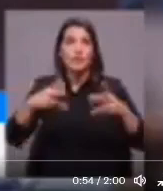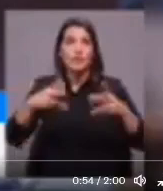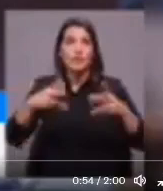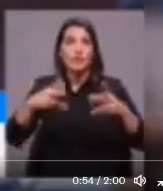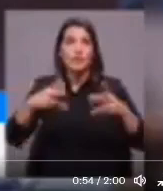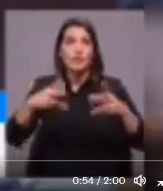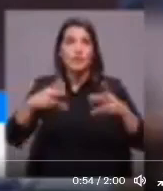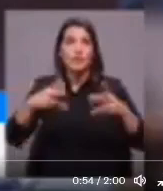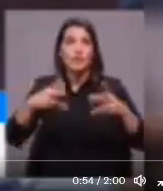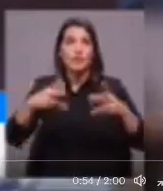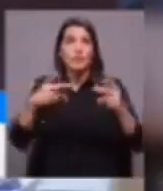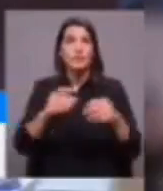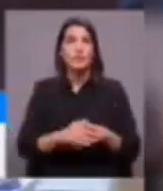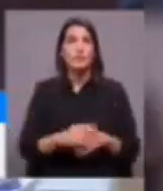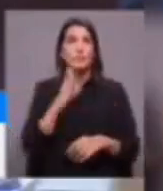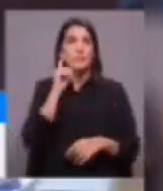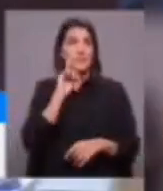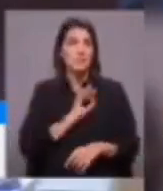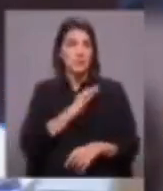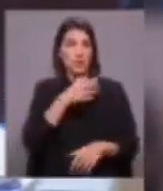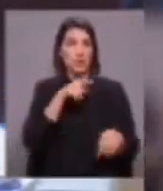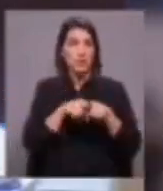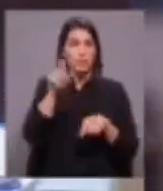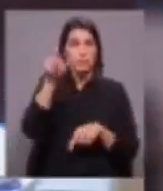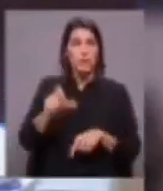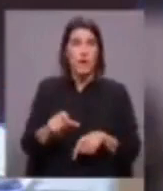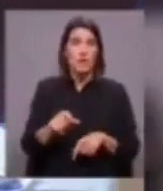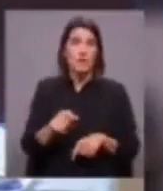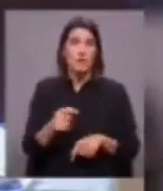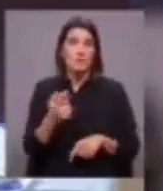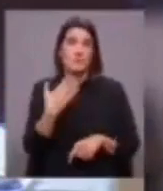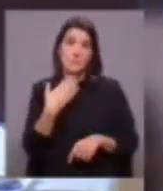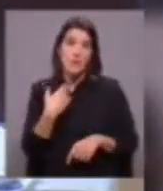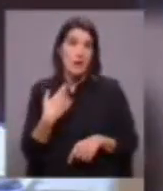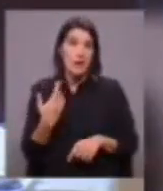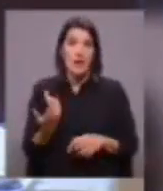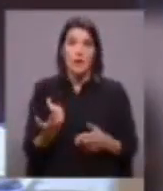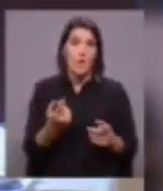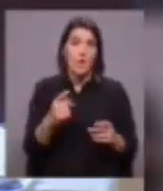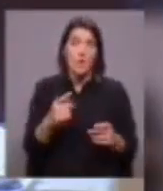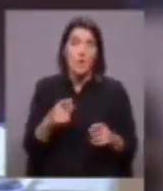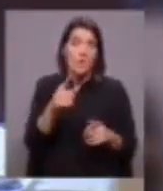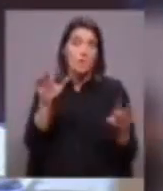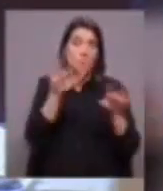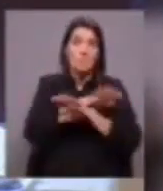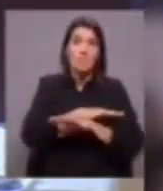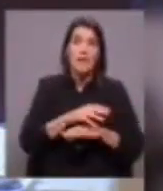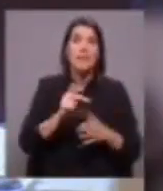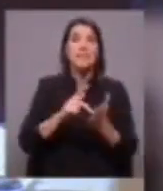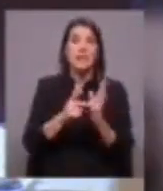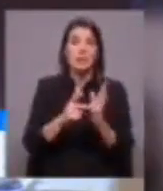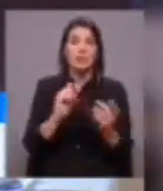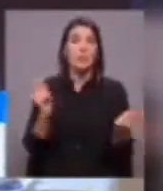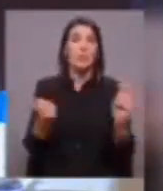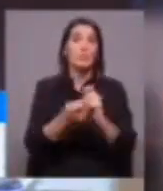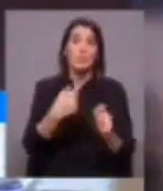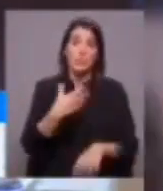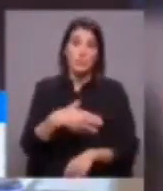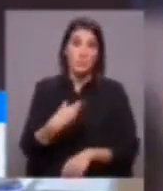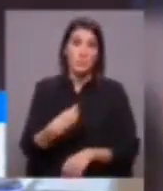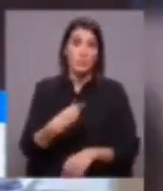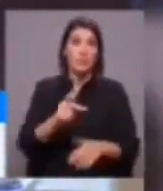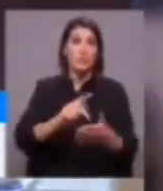e neste caso é o salário da Morte d'água está errado ou distraída são as tecnologias que transformam o mundo são as